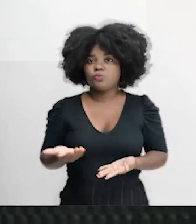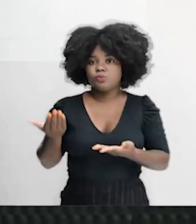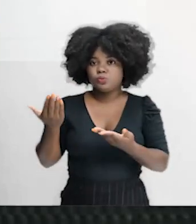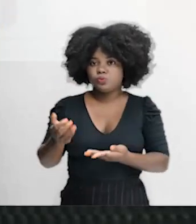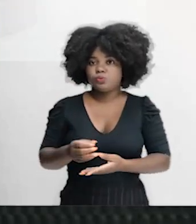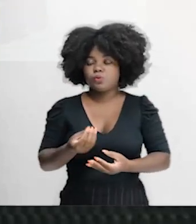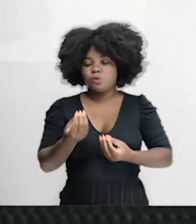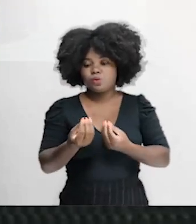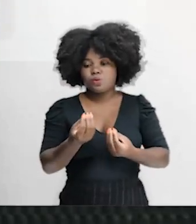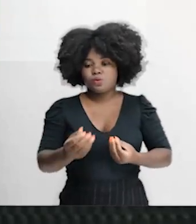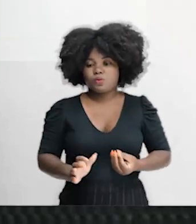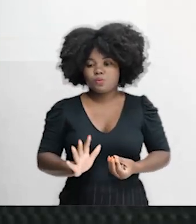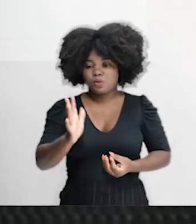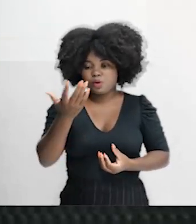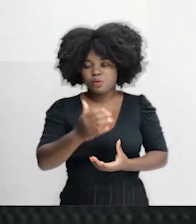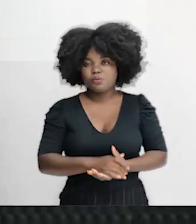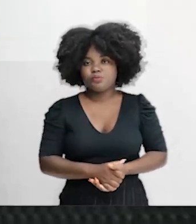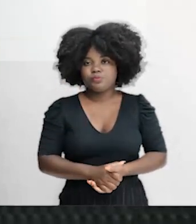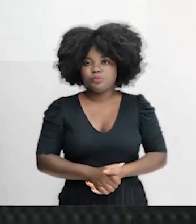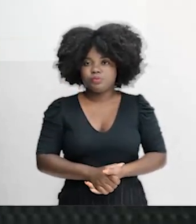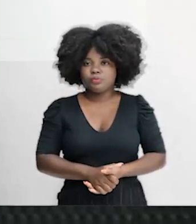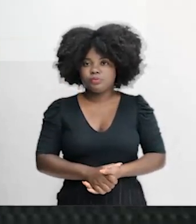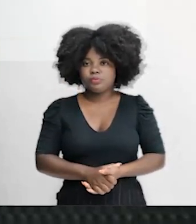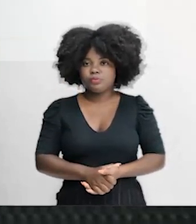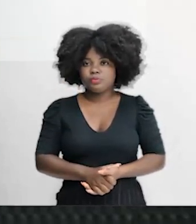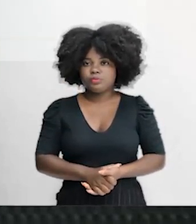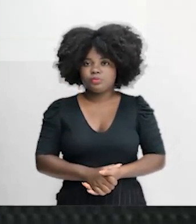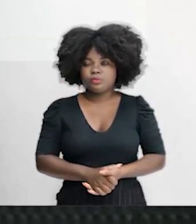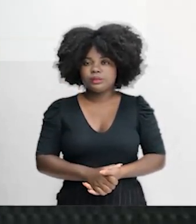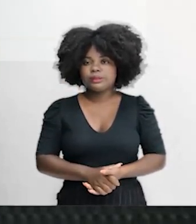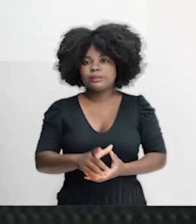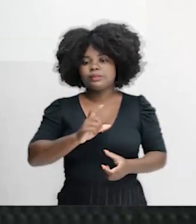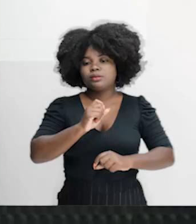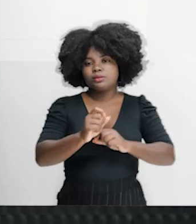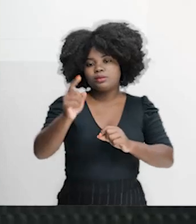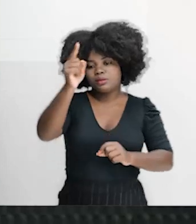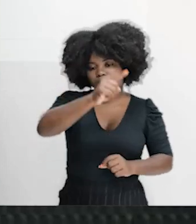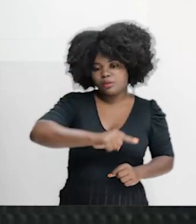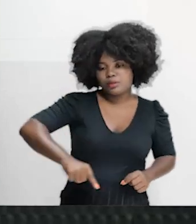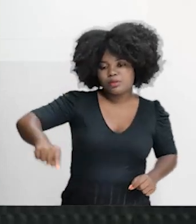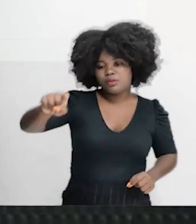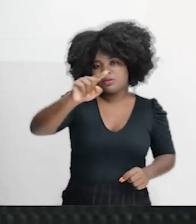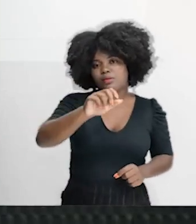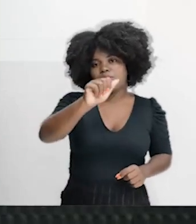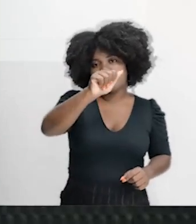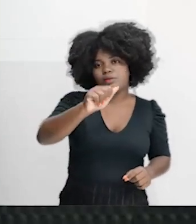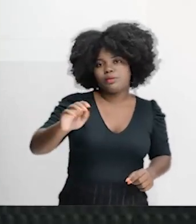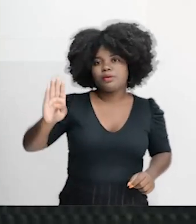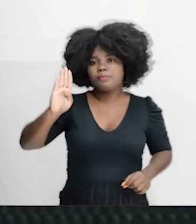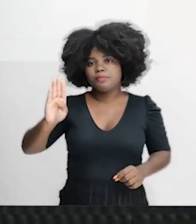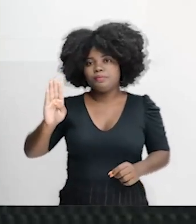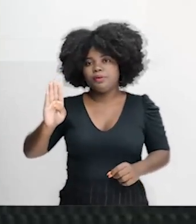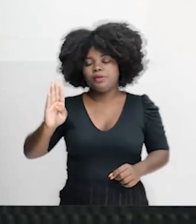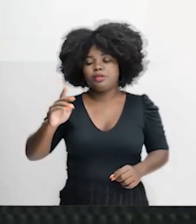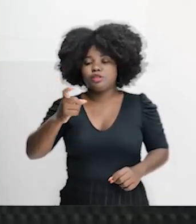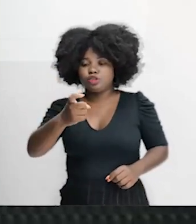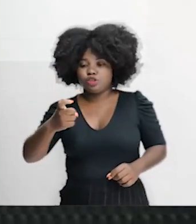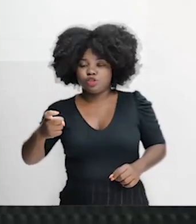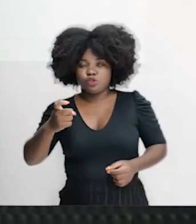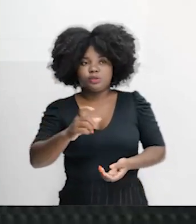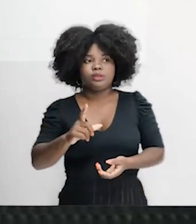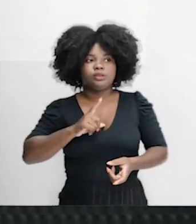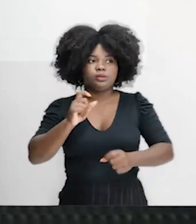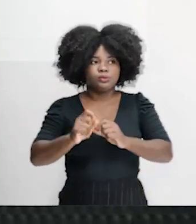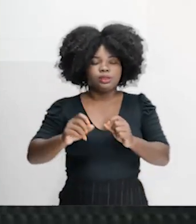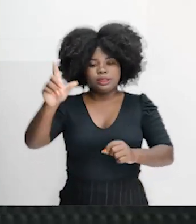definir o que é uma função cosseno. Considerando o arco AP de medida x, então você tem um